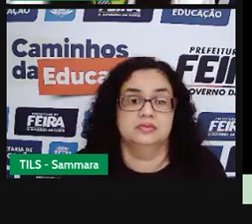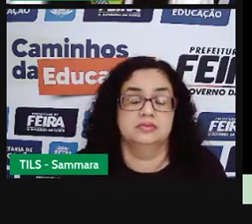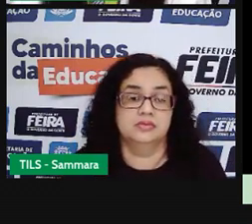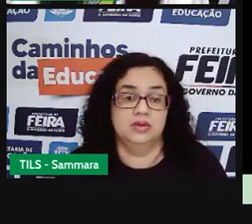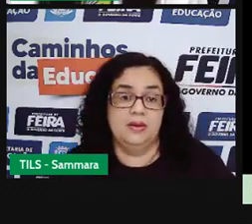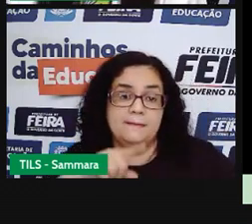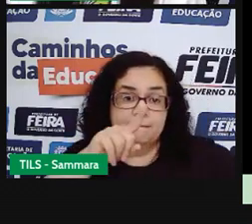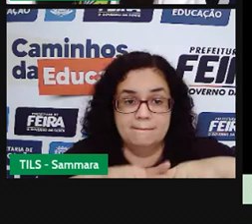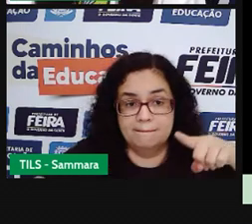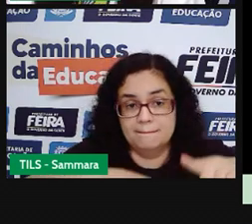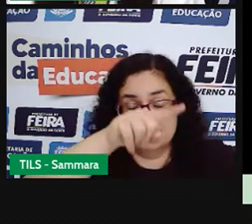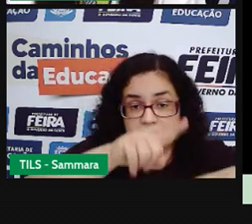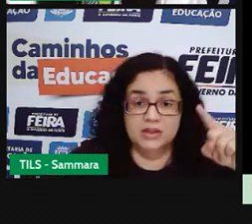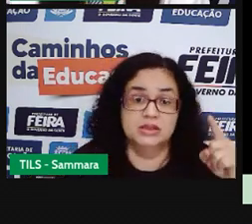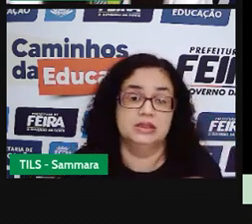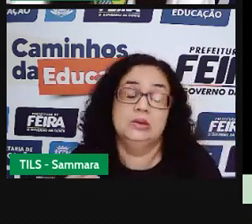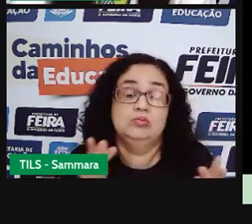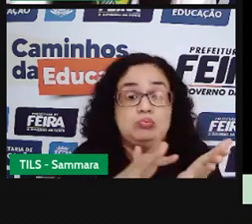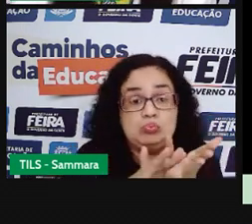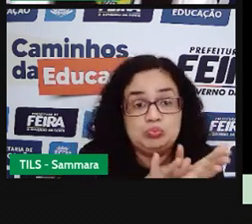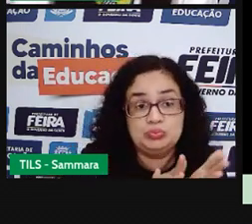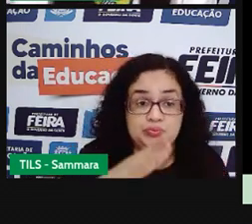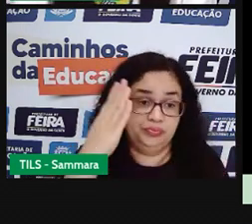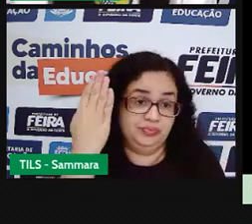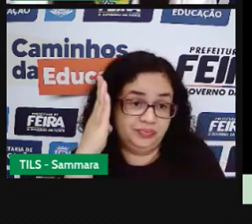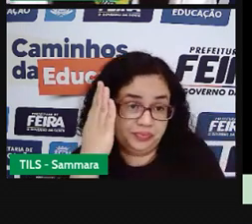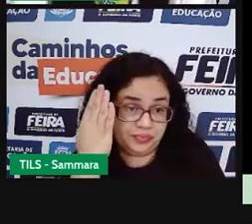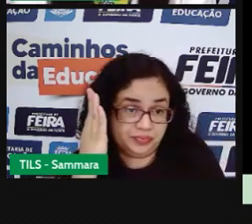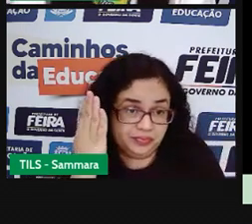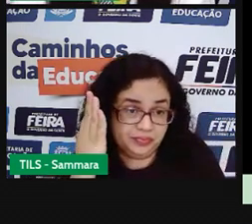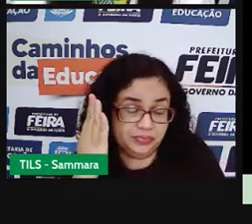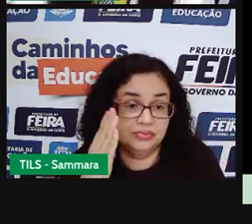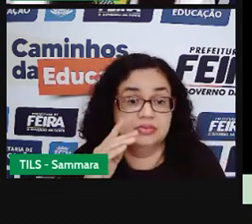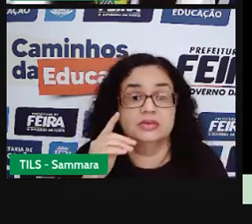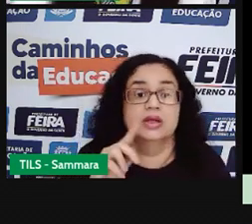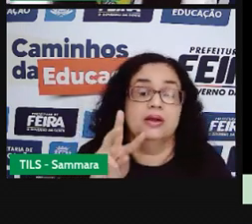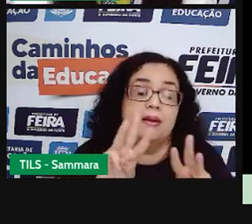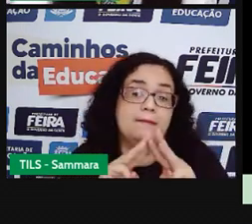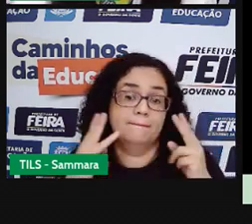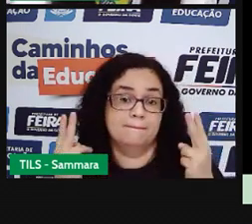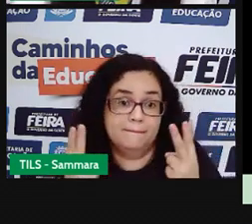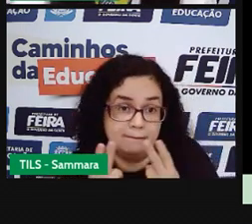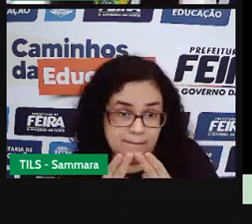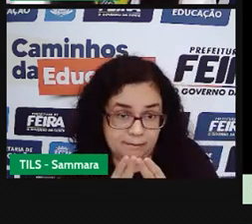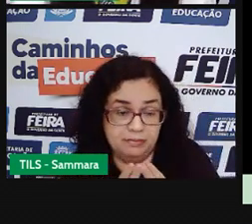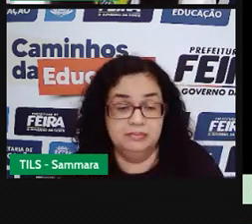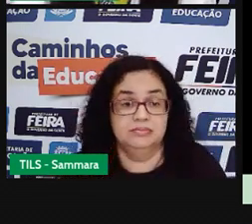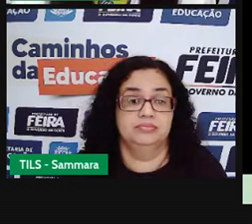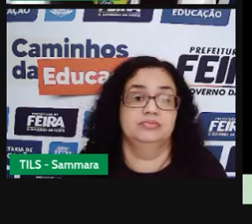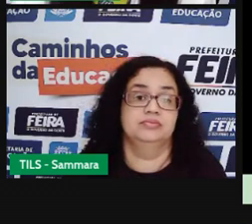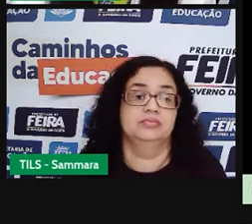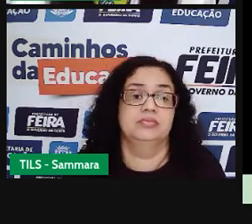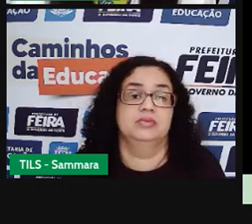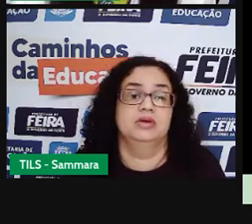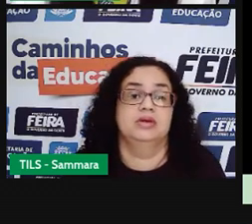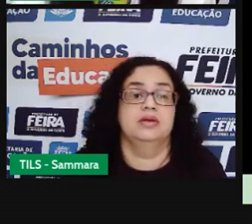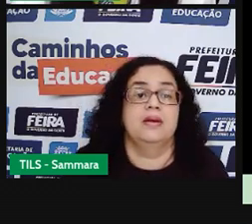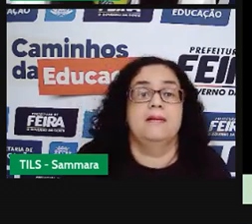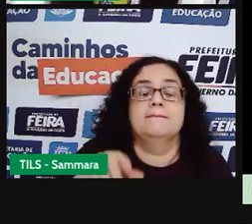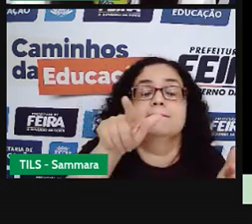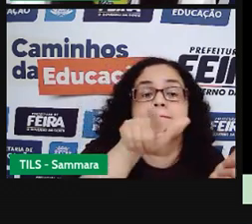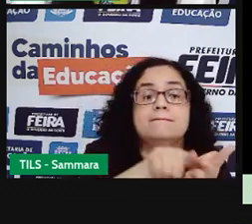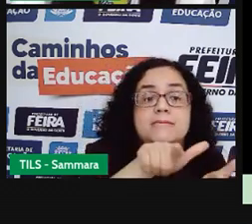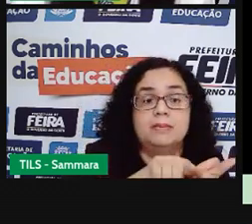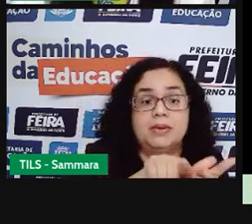material artificial mas reproduzidos de uma matéria-prima natural o papel é de origem